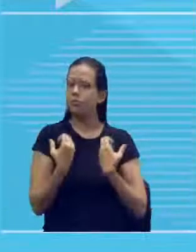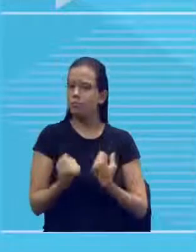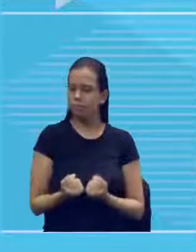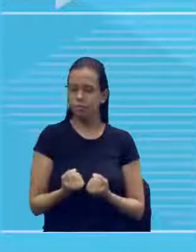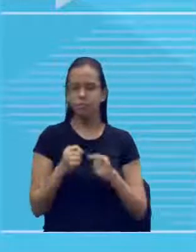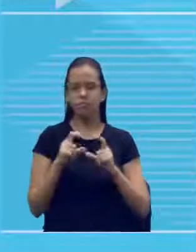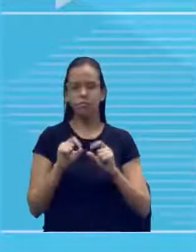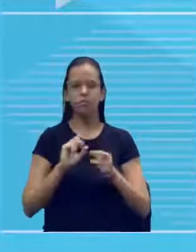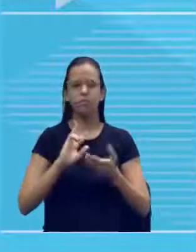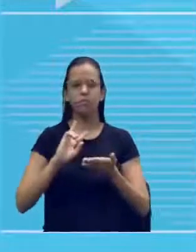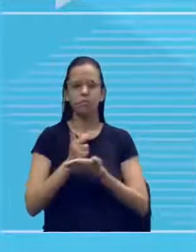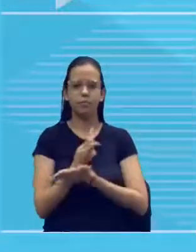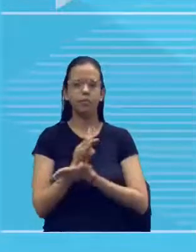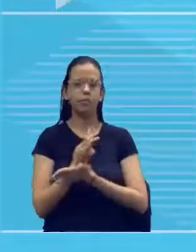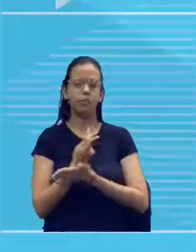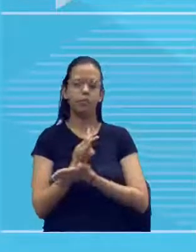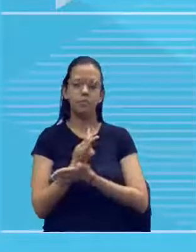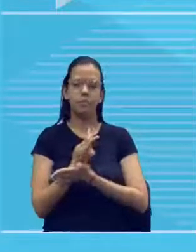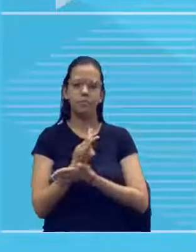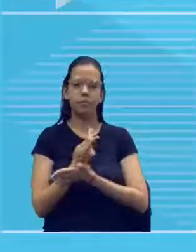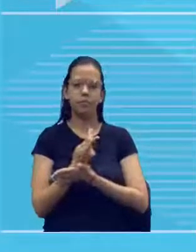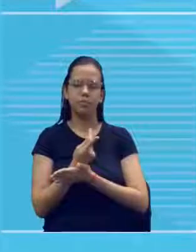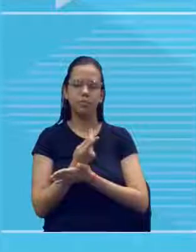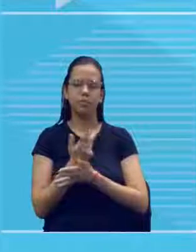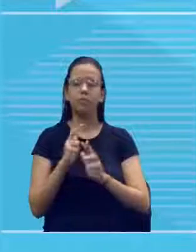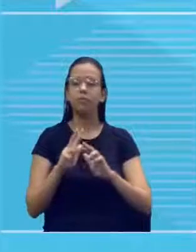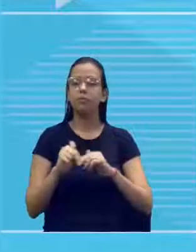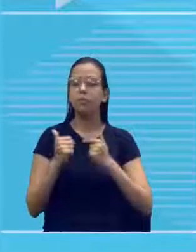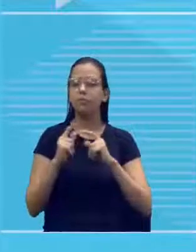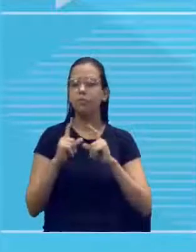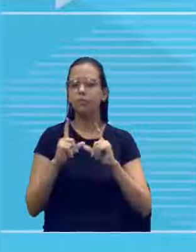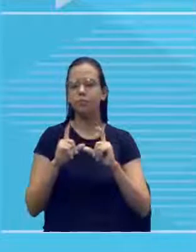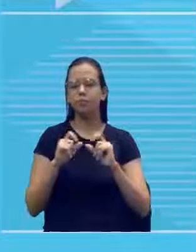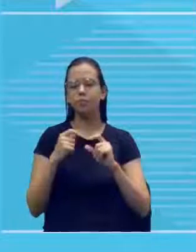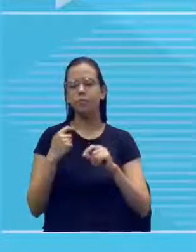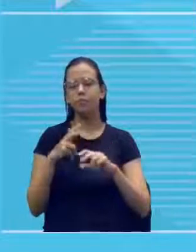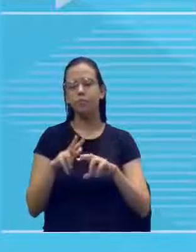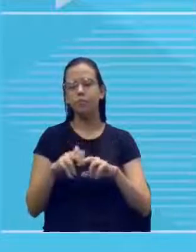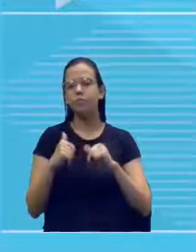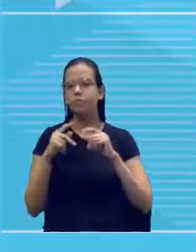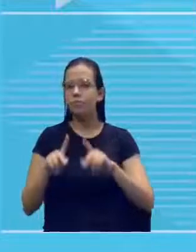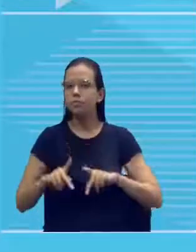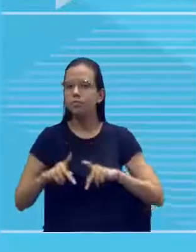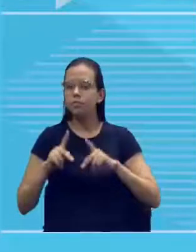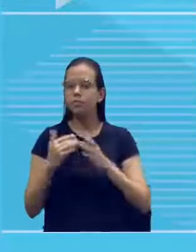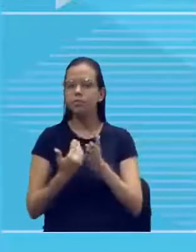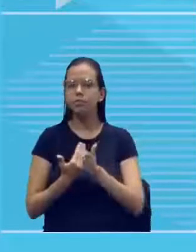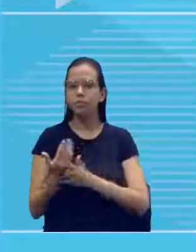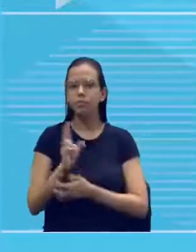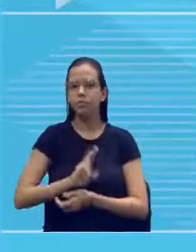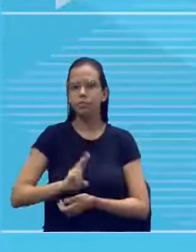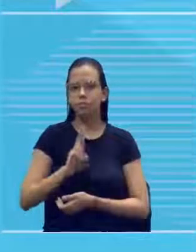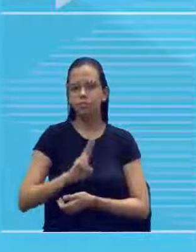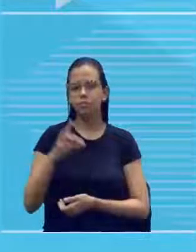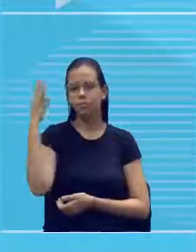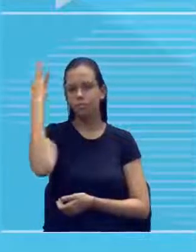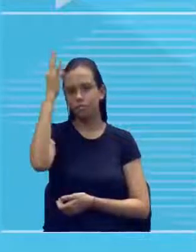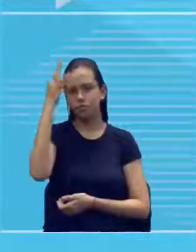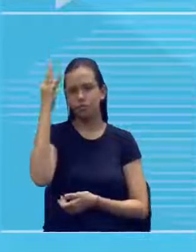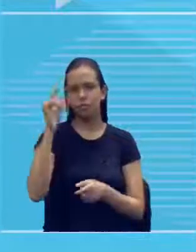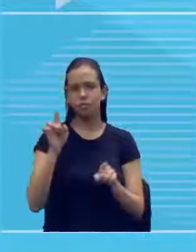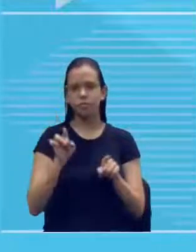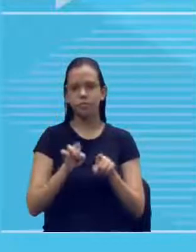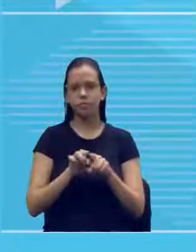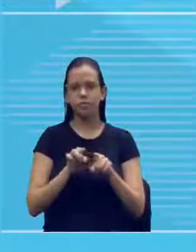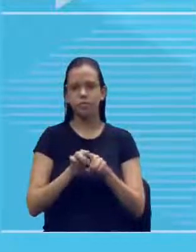permitiu que acontecessem, porque os populares começaram a usar santos,